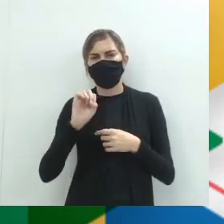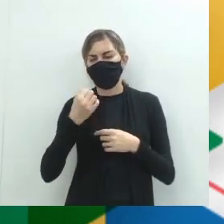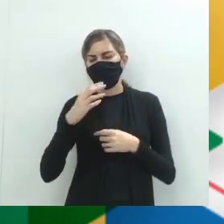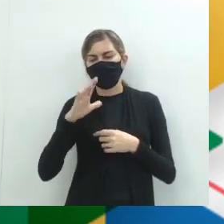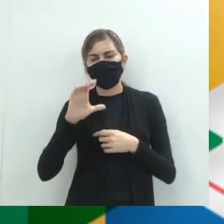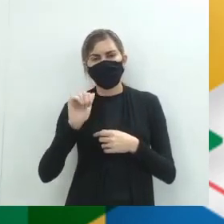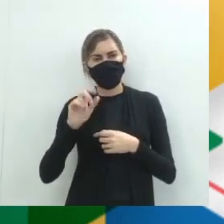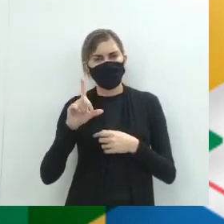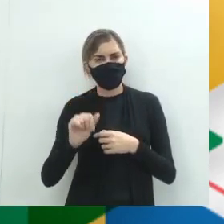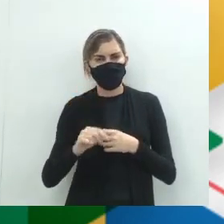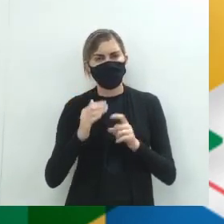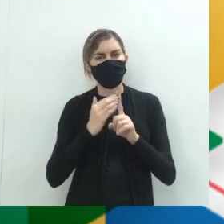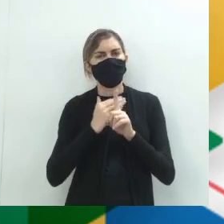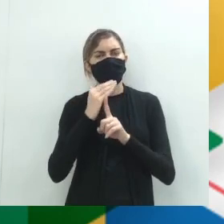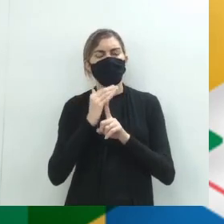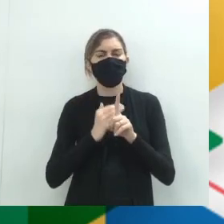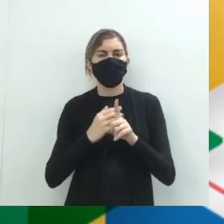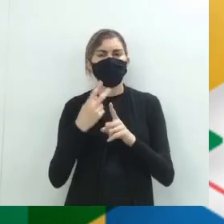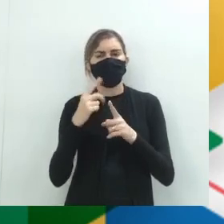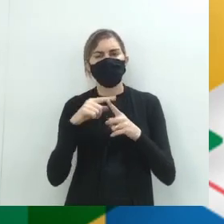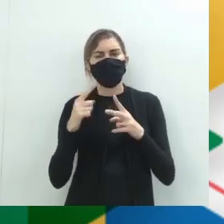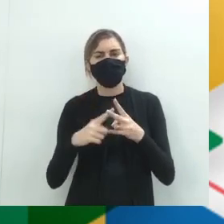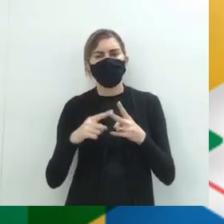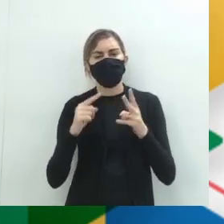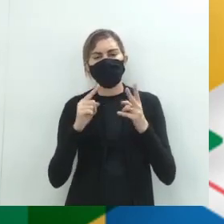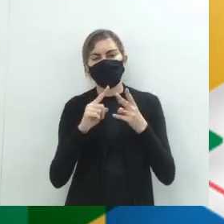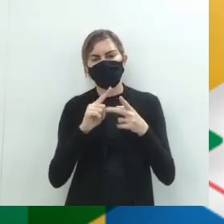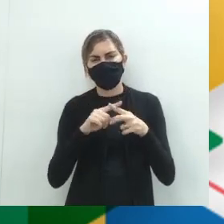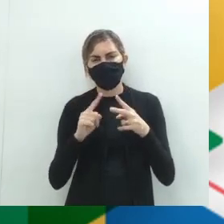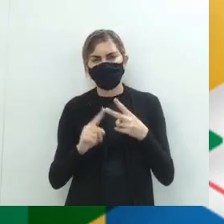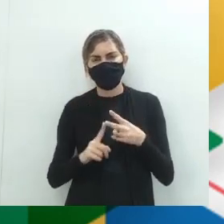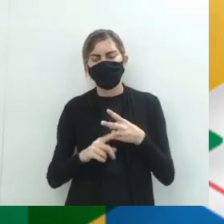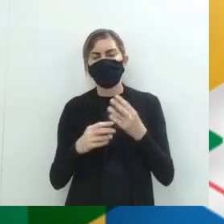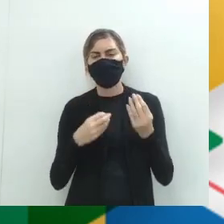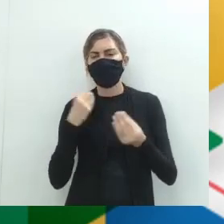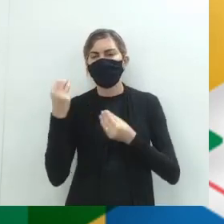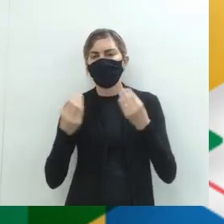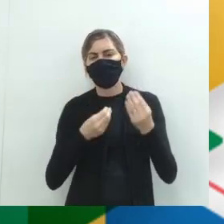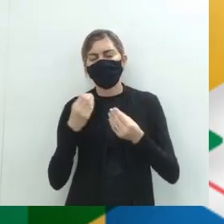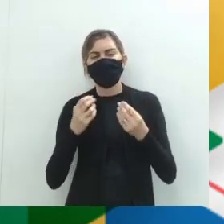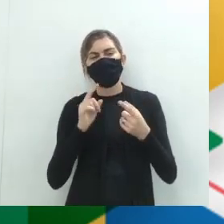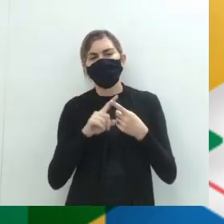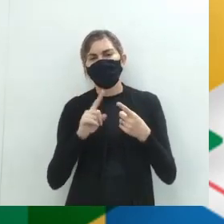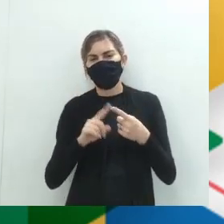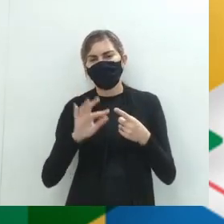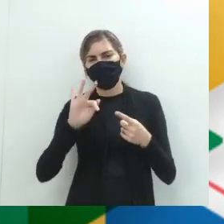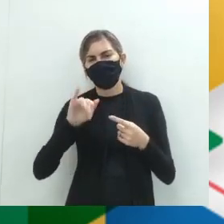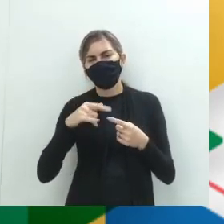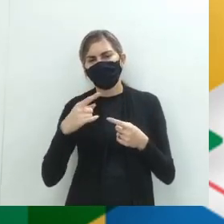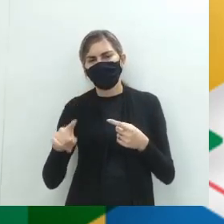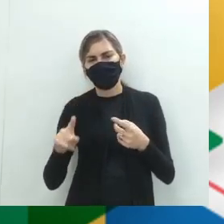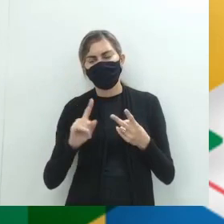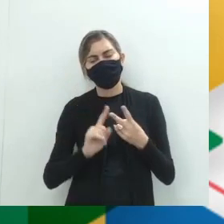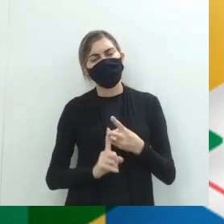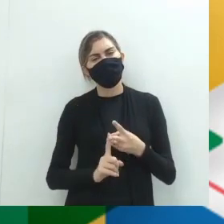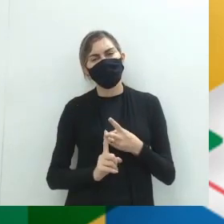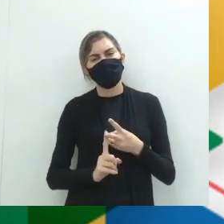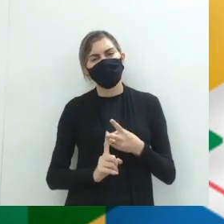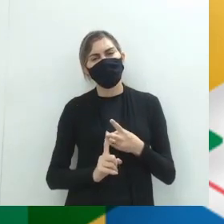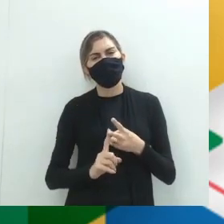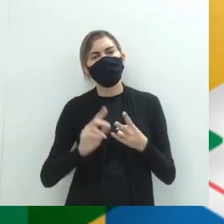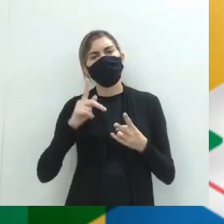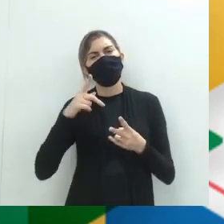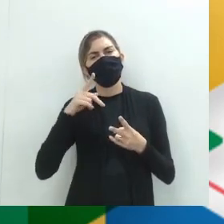termométrica, adotou os 2 pontos fixos como sendo os pontos de fusão e